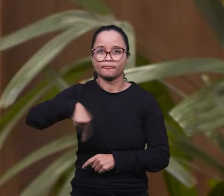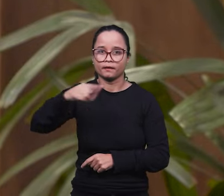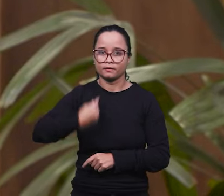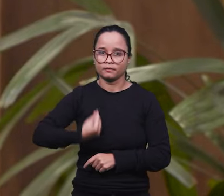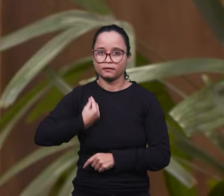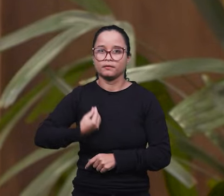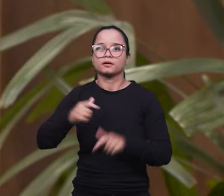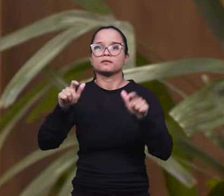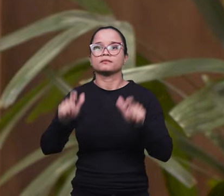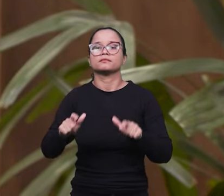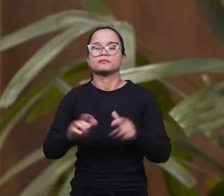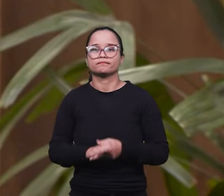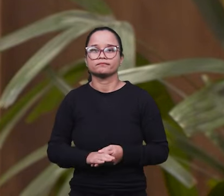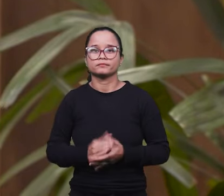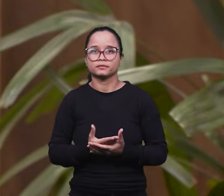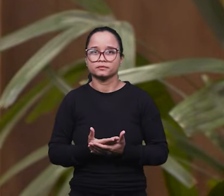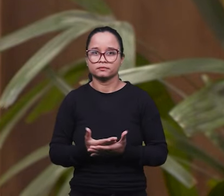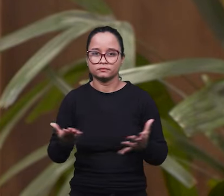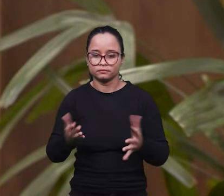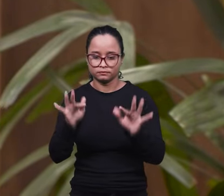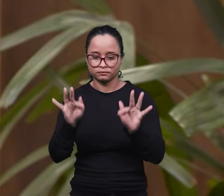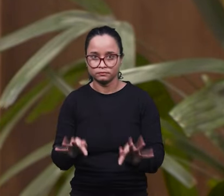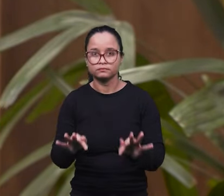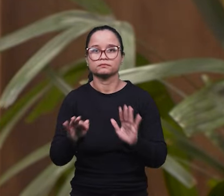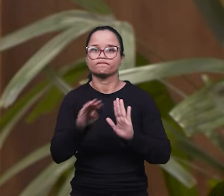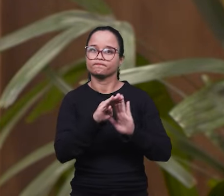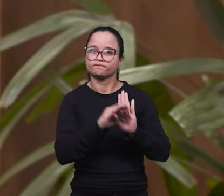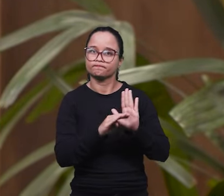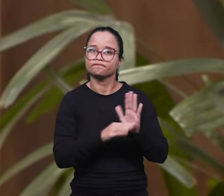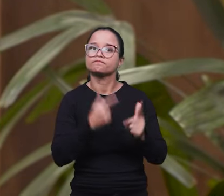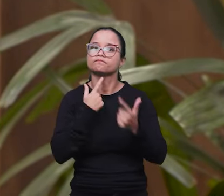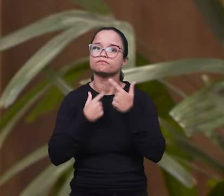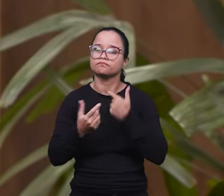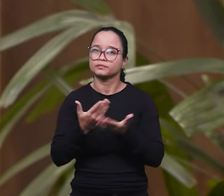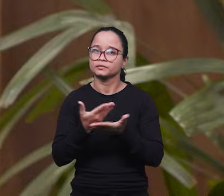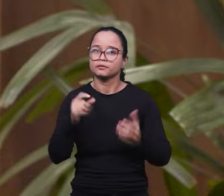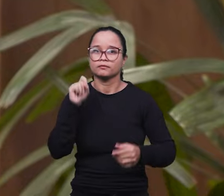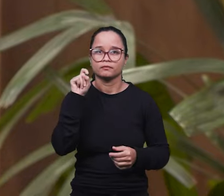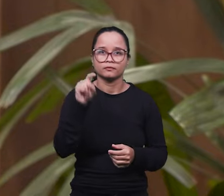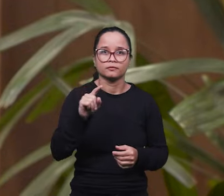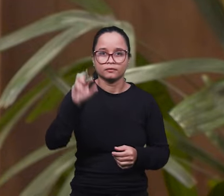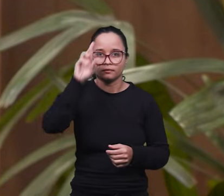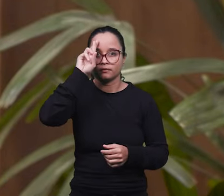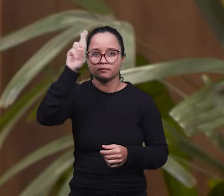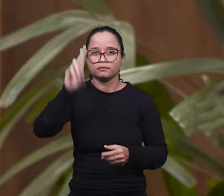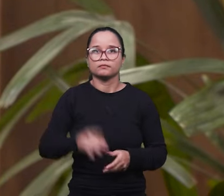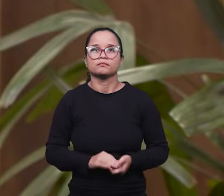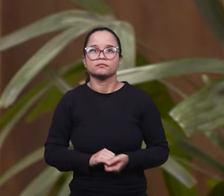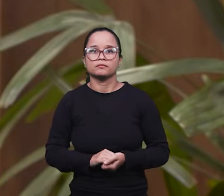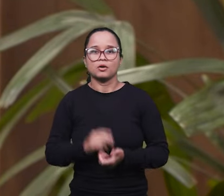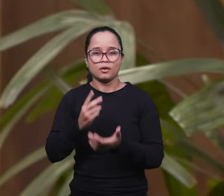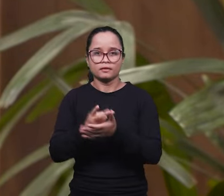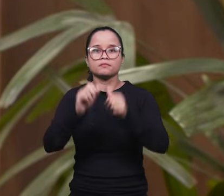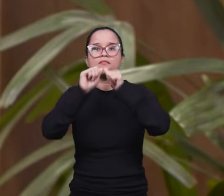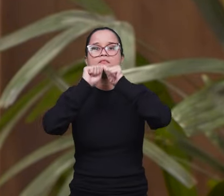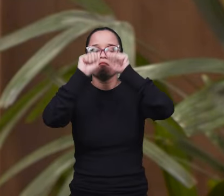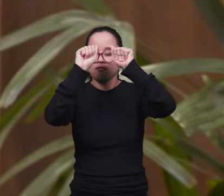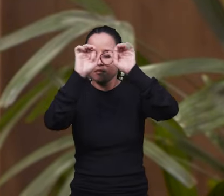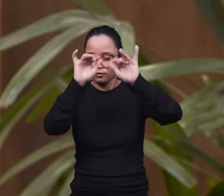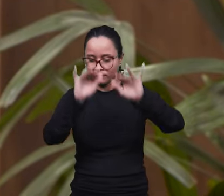naqueles lugares assim nós concluímos esse episódio Desejamos a você que o Senhor possa sempre nos